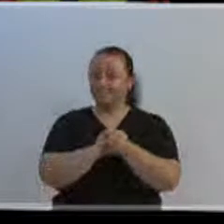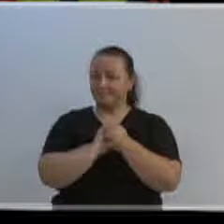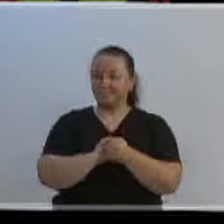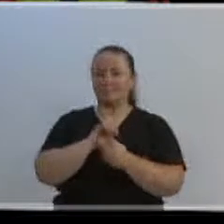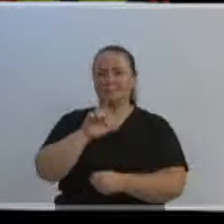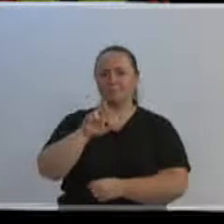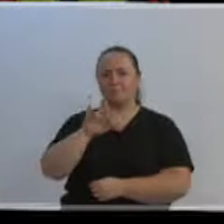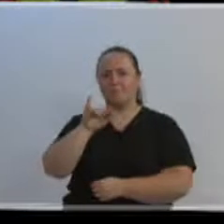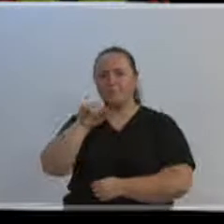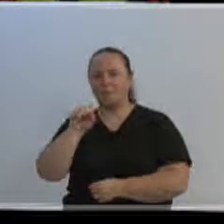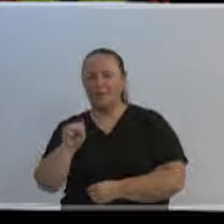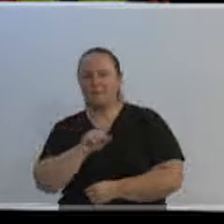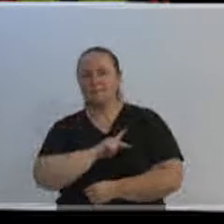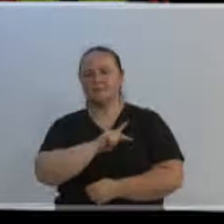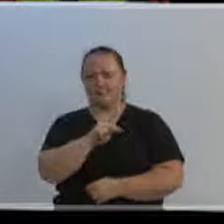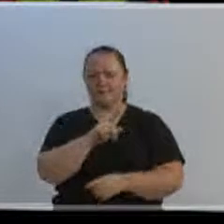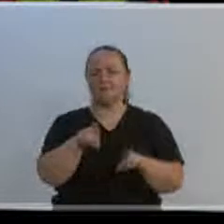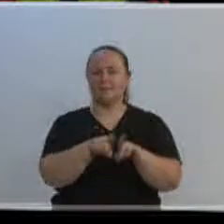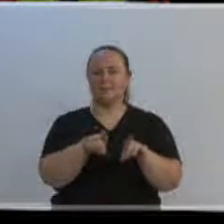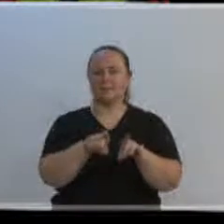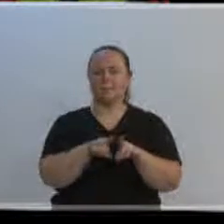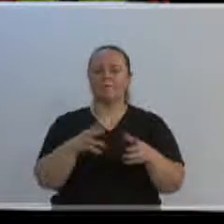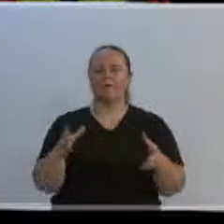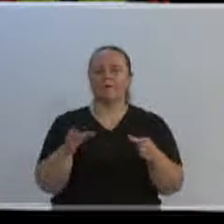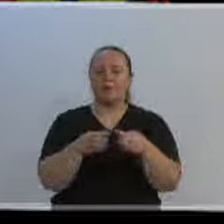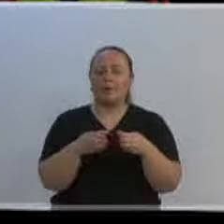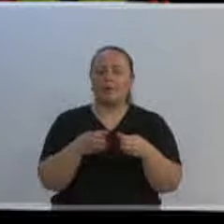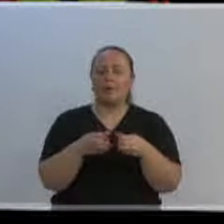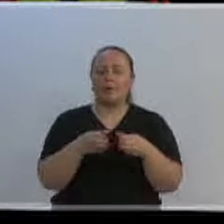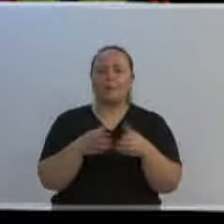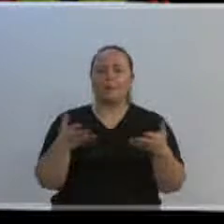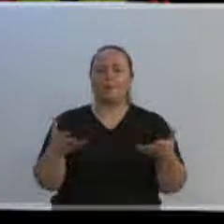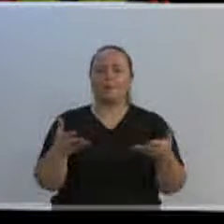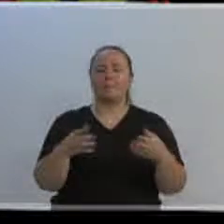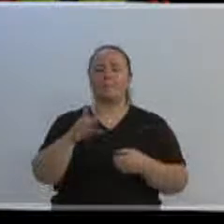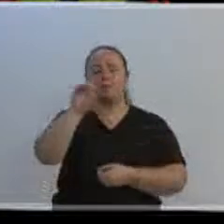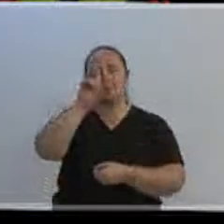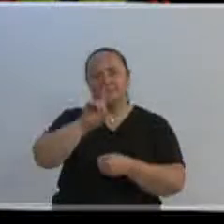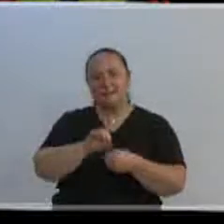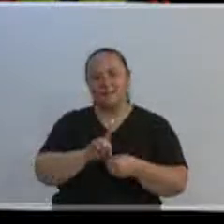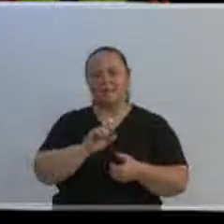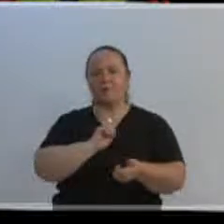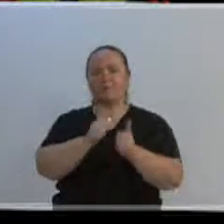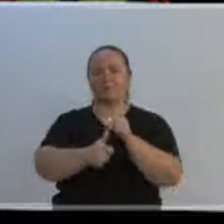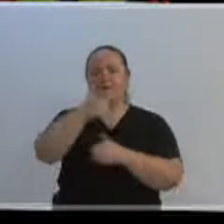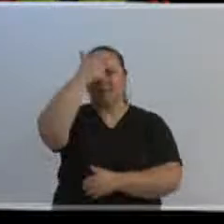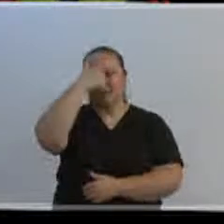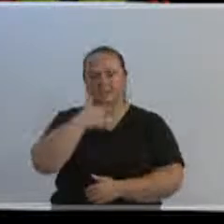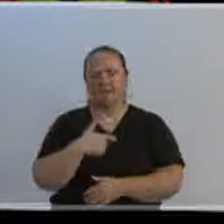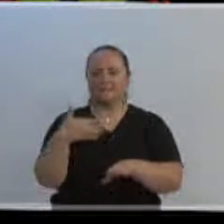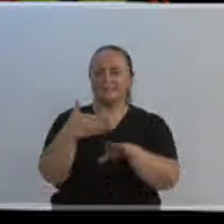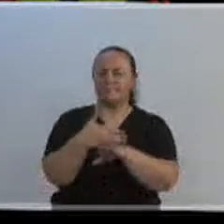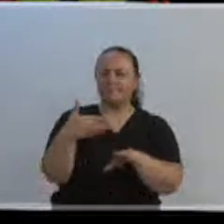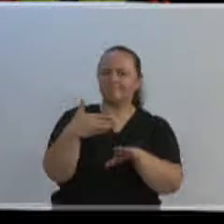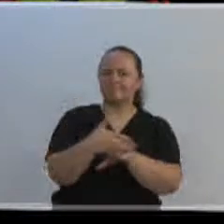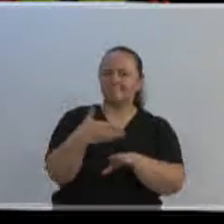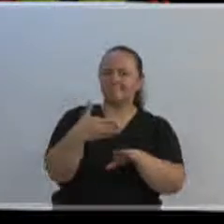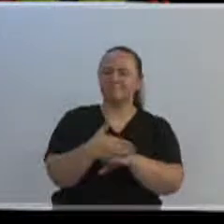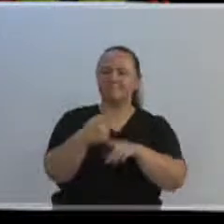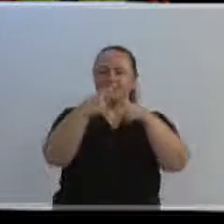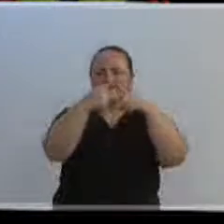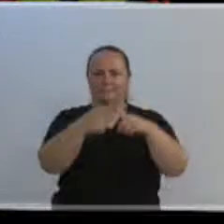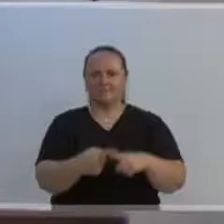mas também as agremiações as diretorias e os atletas que participam do campeonato